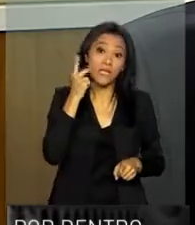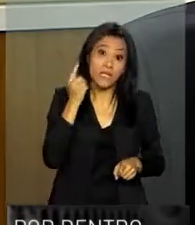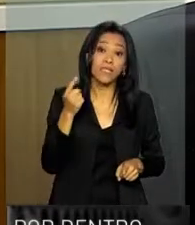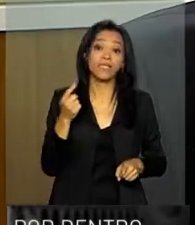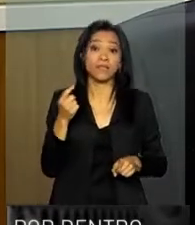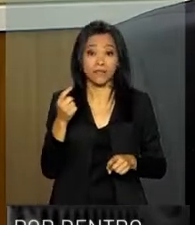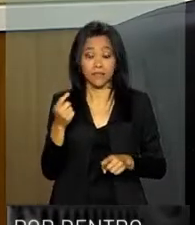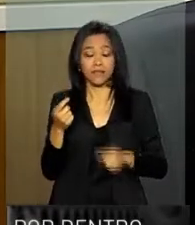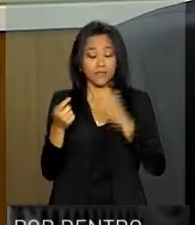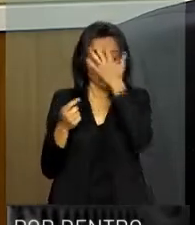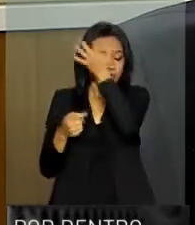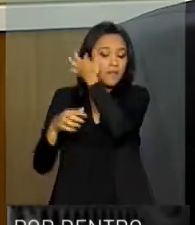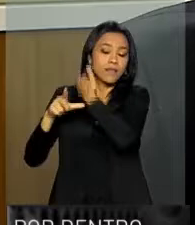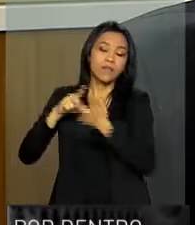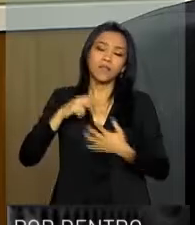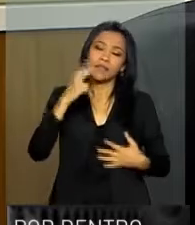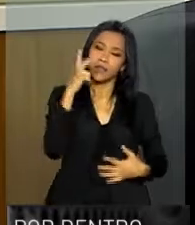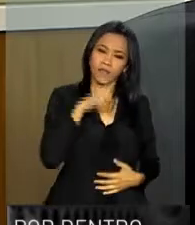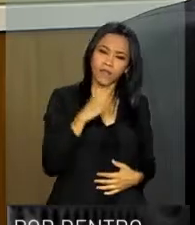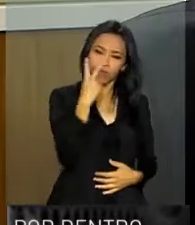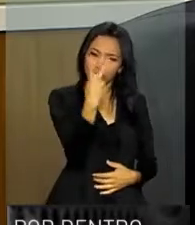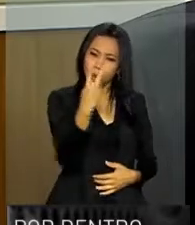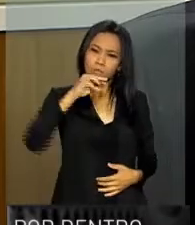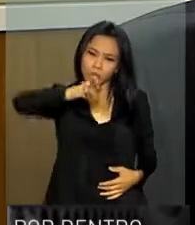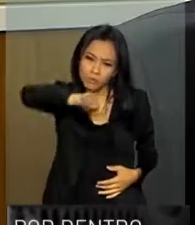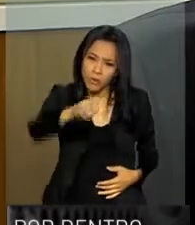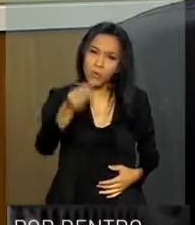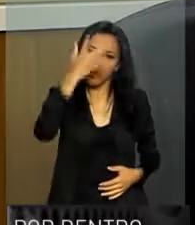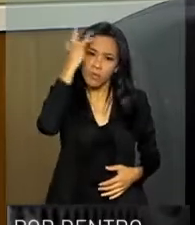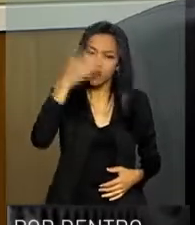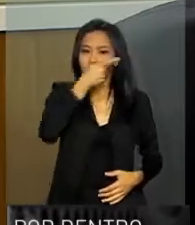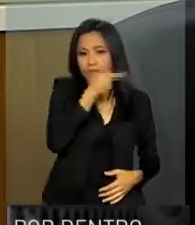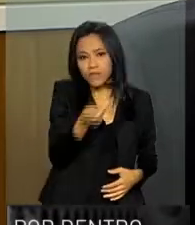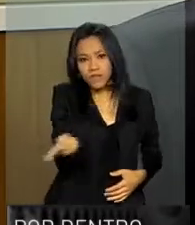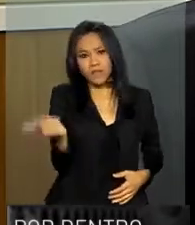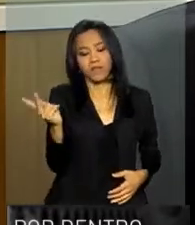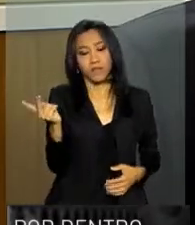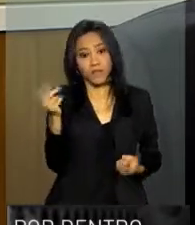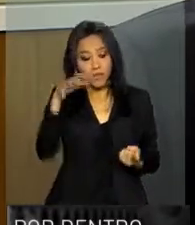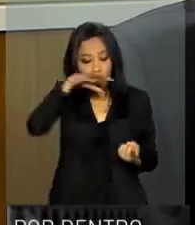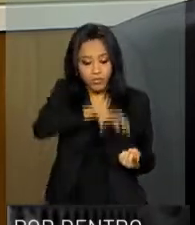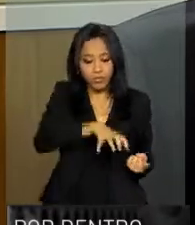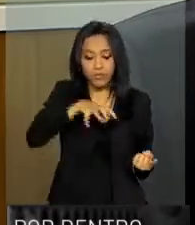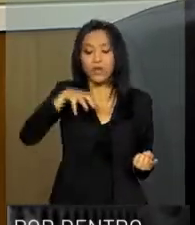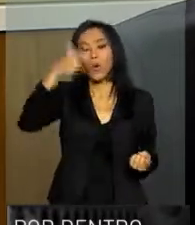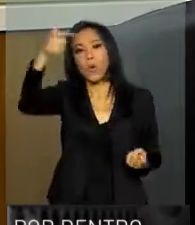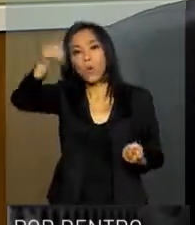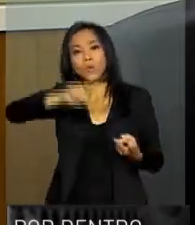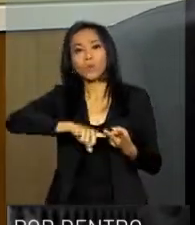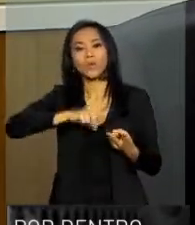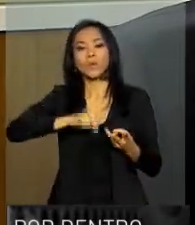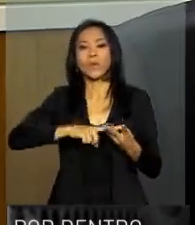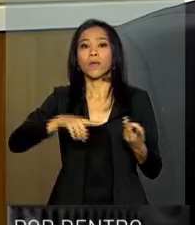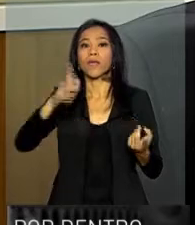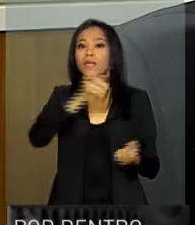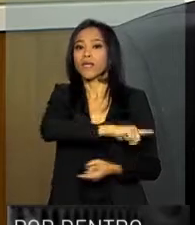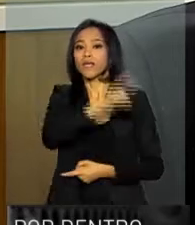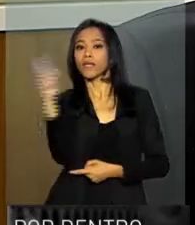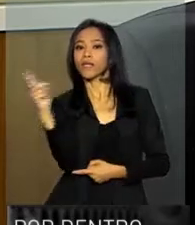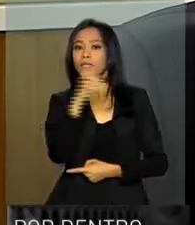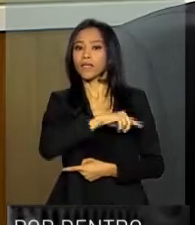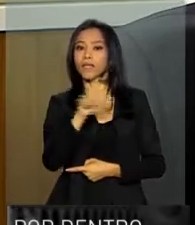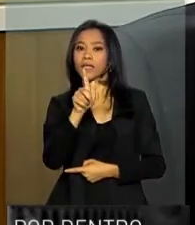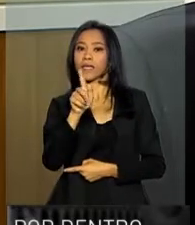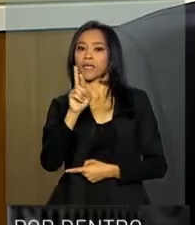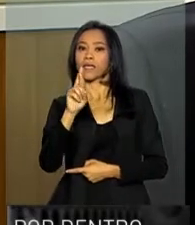visitantes e assim sucessivamente essas adaptações que tem lá em gramado nós temos que caminhar para a